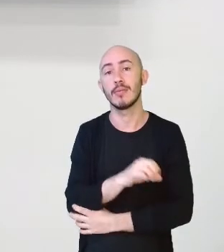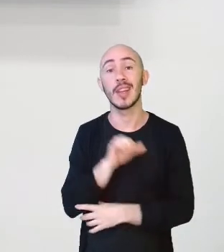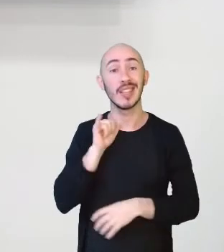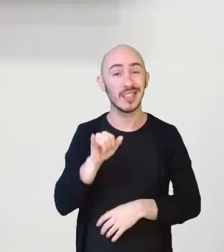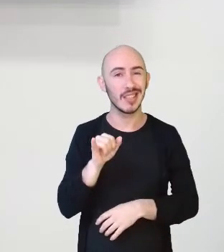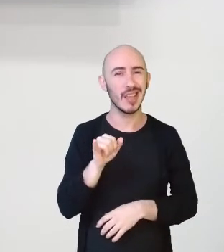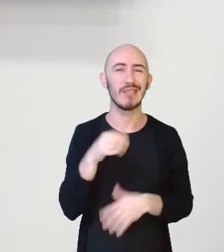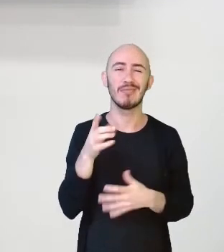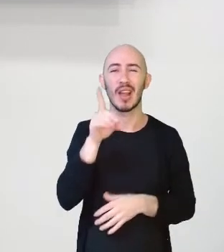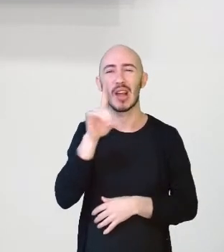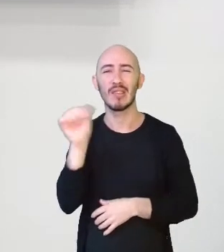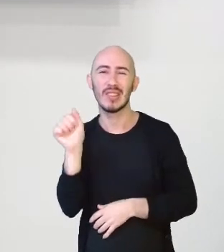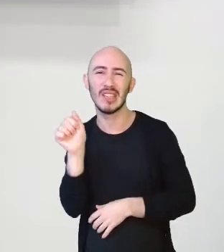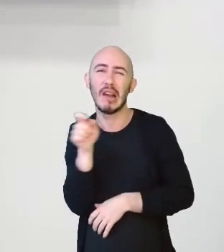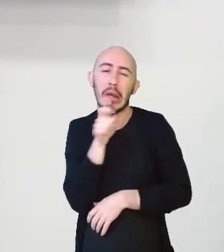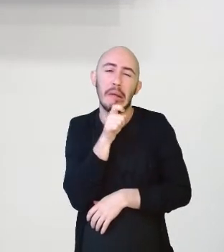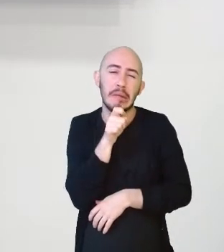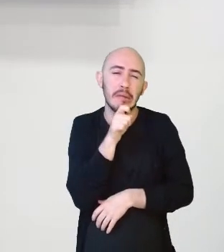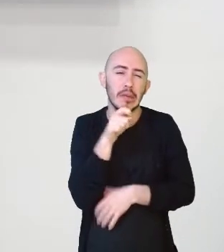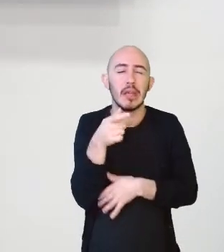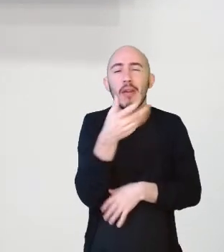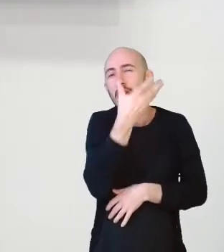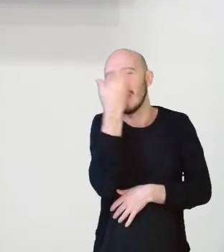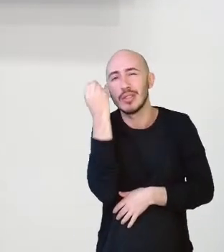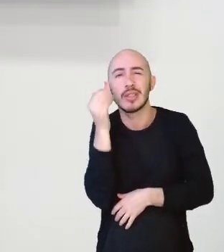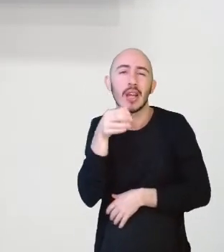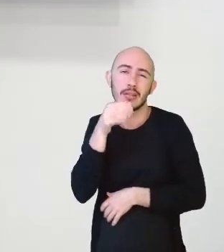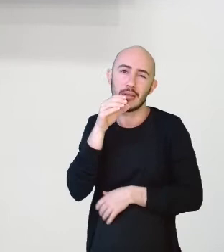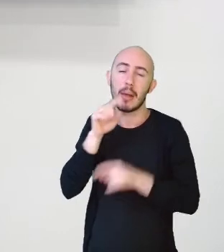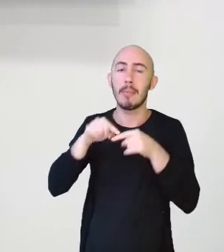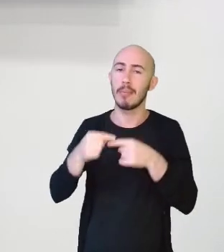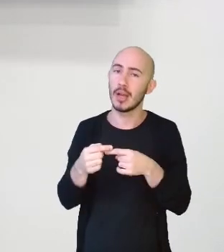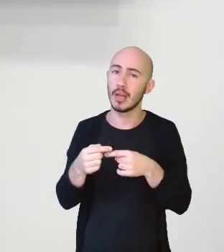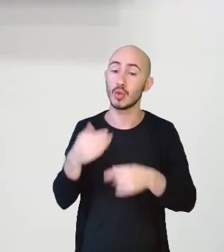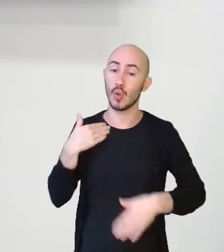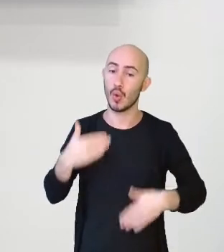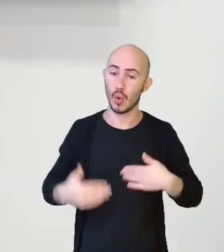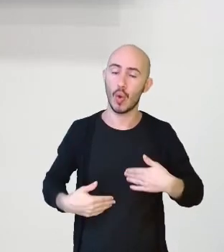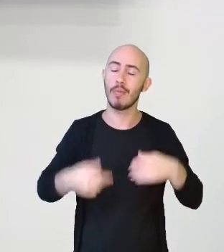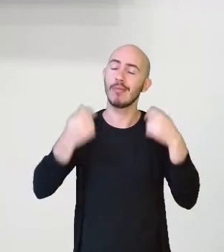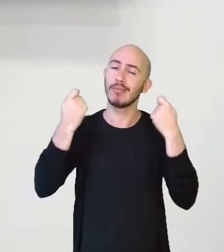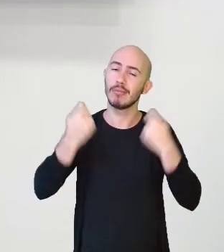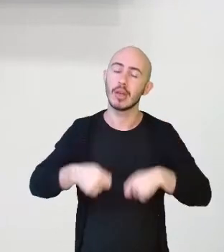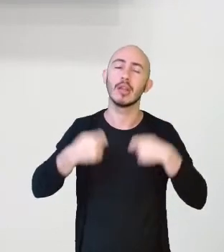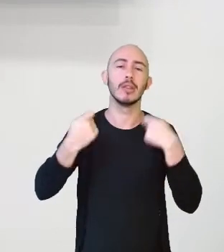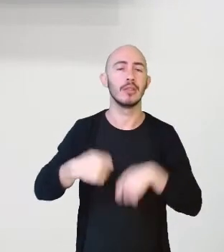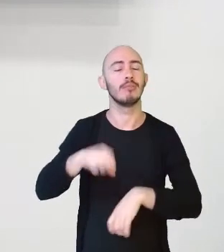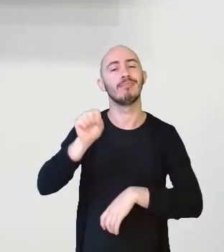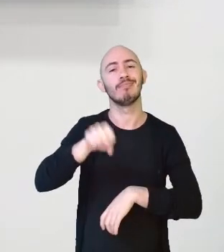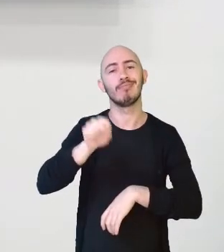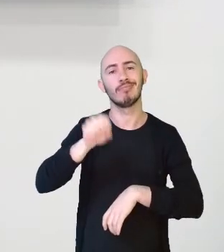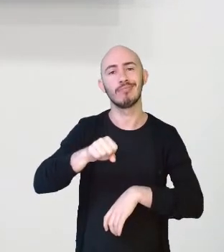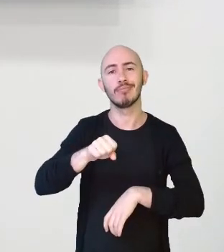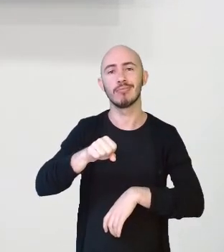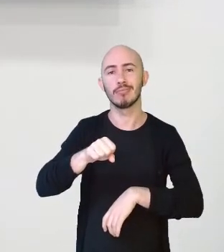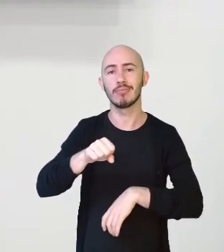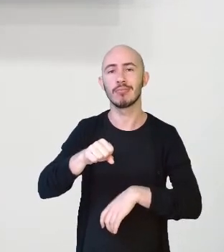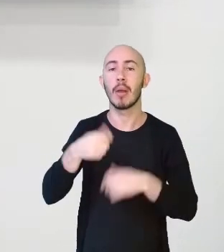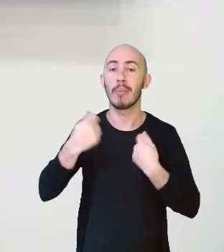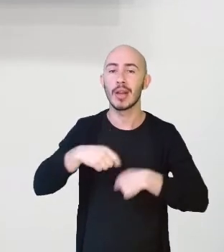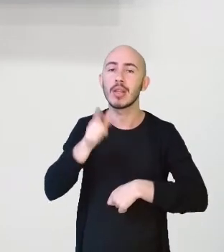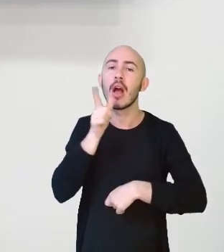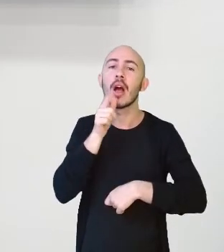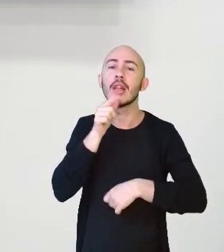que às vezes a gente esquece de tomar água, está chovendo, está frio, mas o seu corpo, ele precisa estar hidratado,